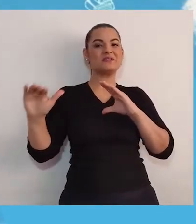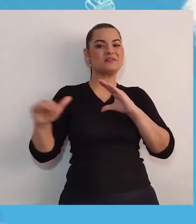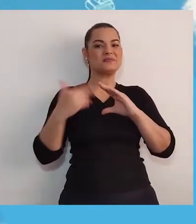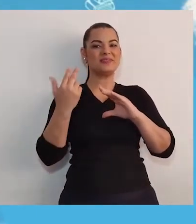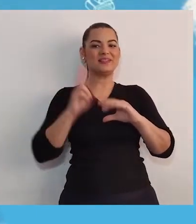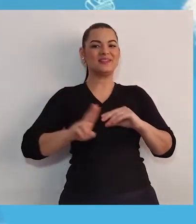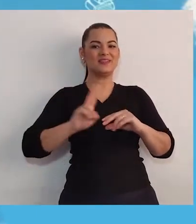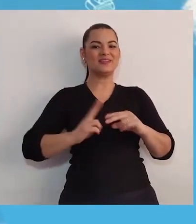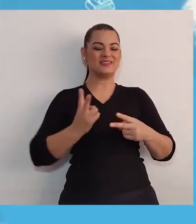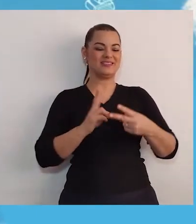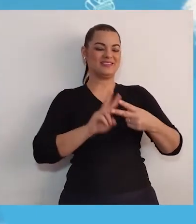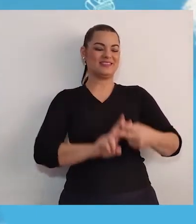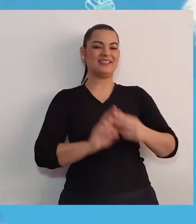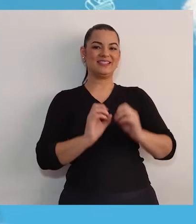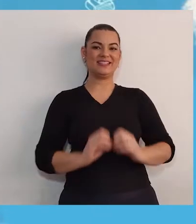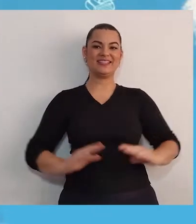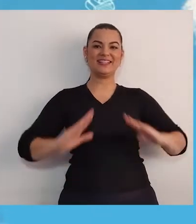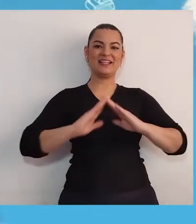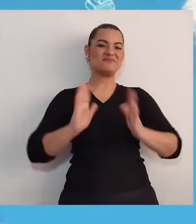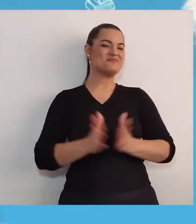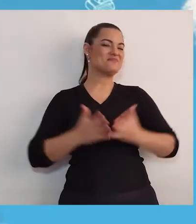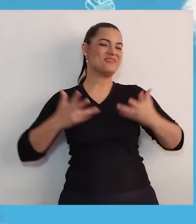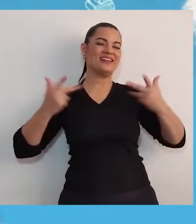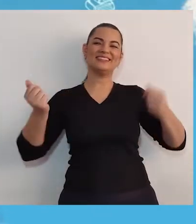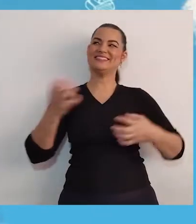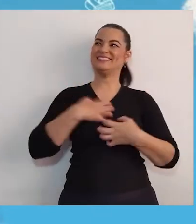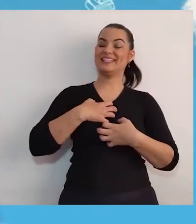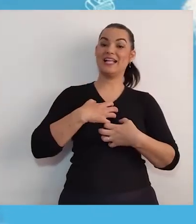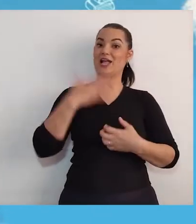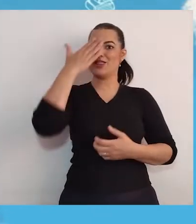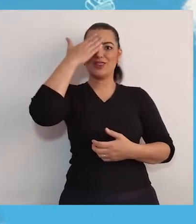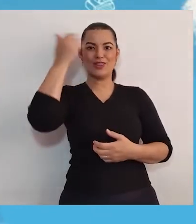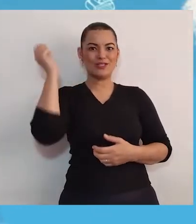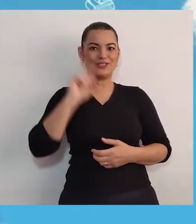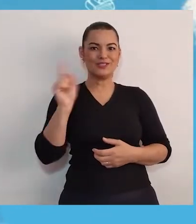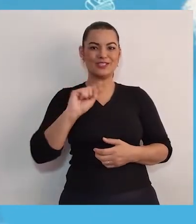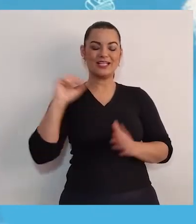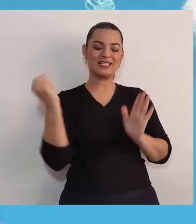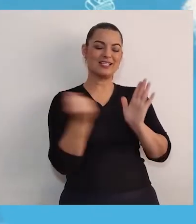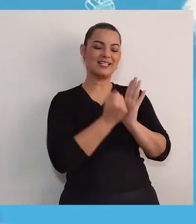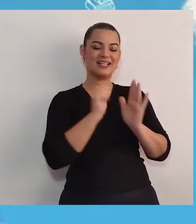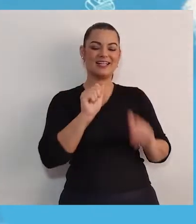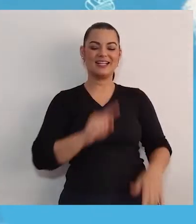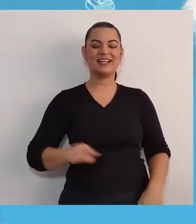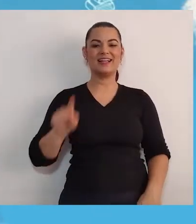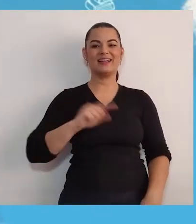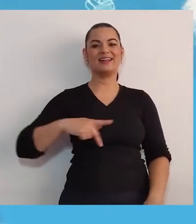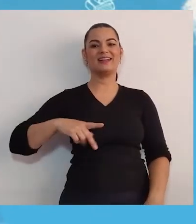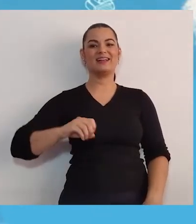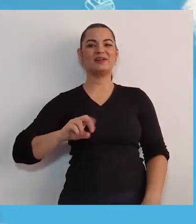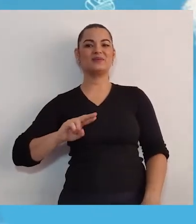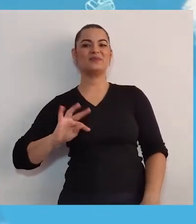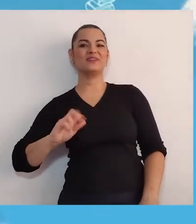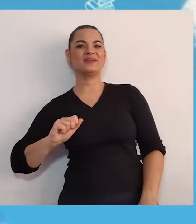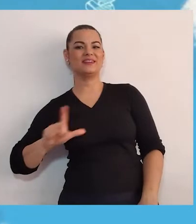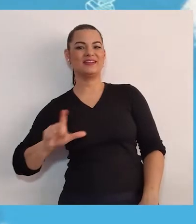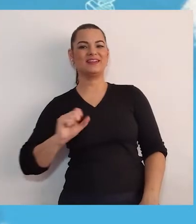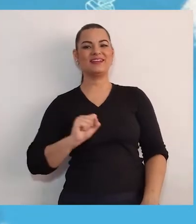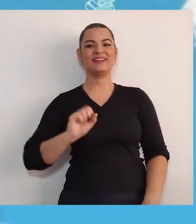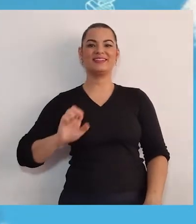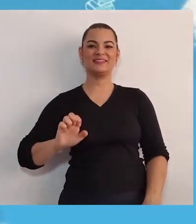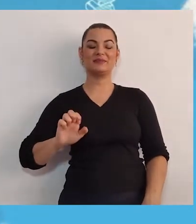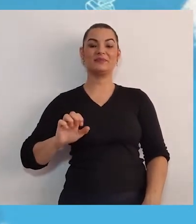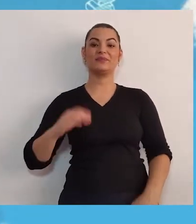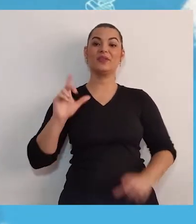hashtag Saberes em Casa, vai ser maravilhoso. Não esqueça de marcar @portalse.